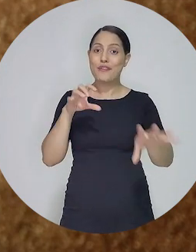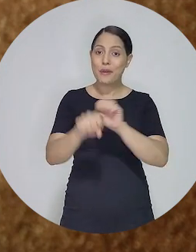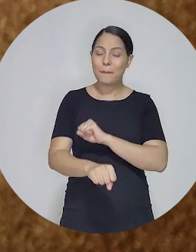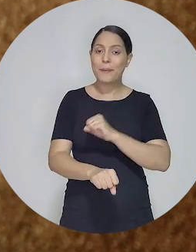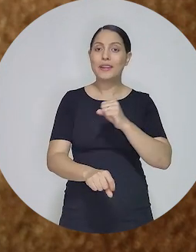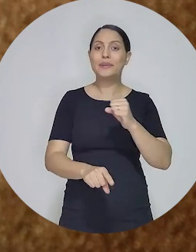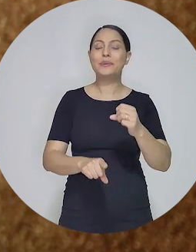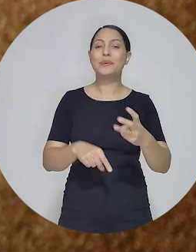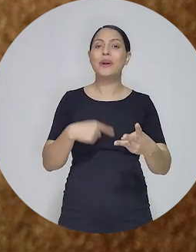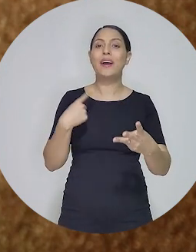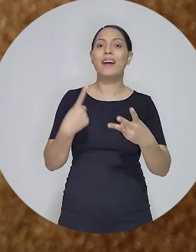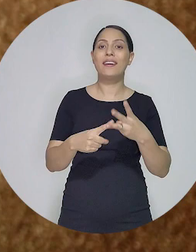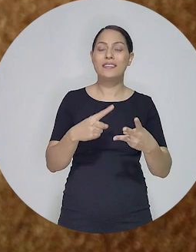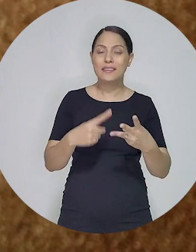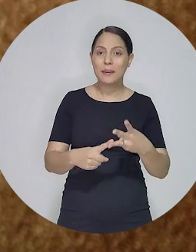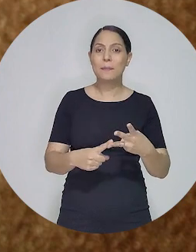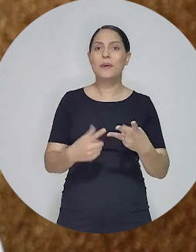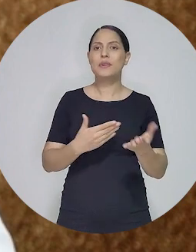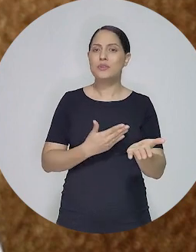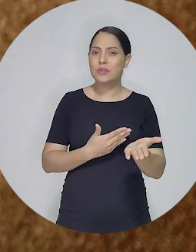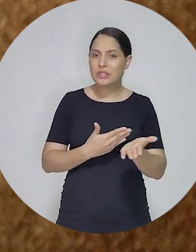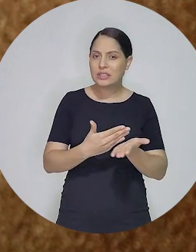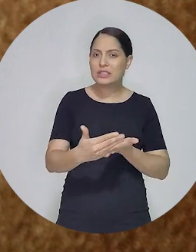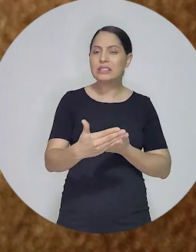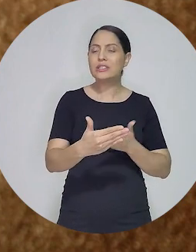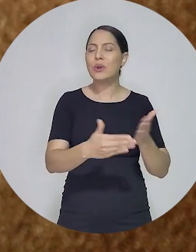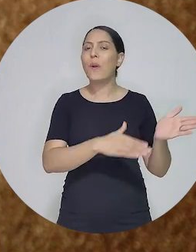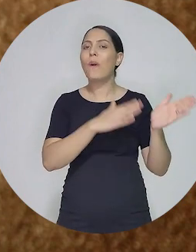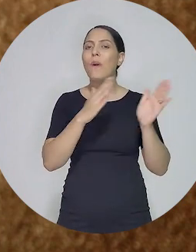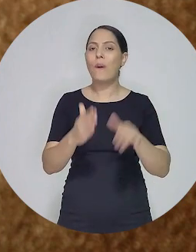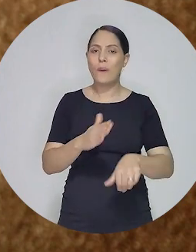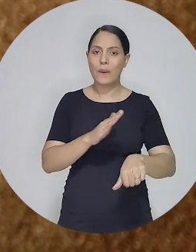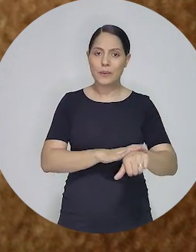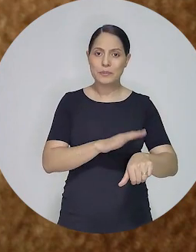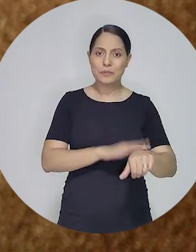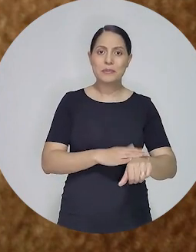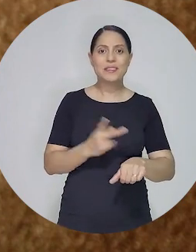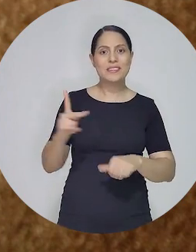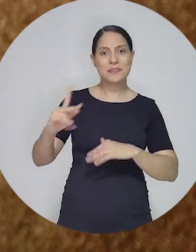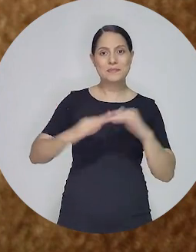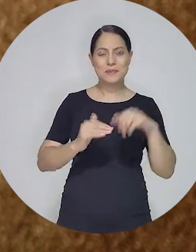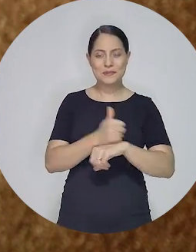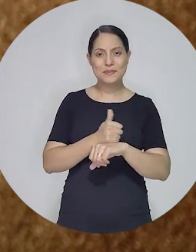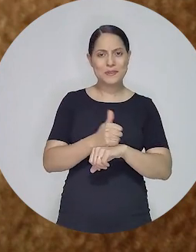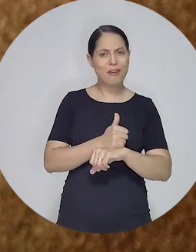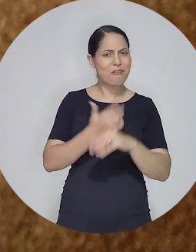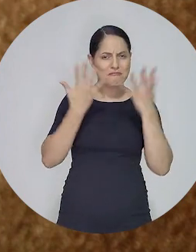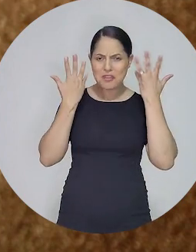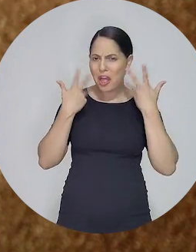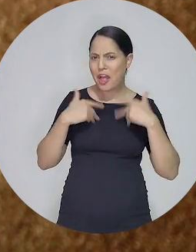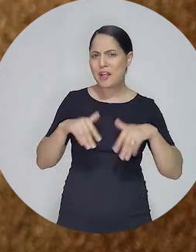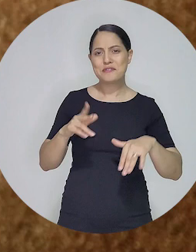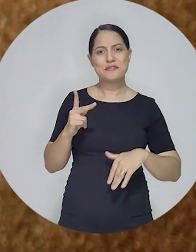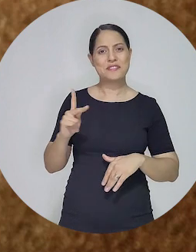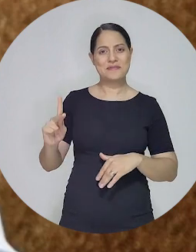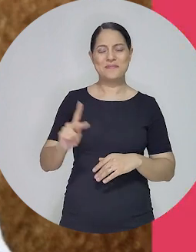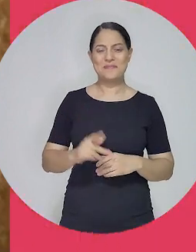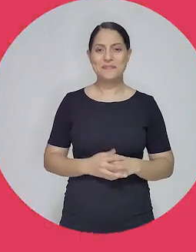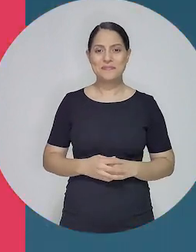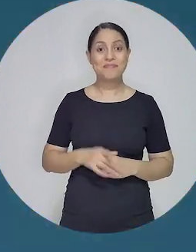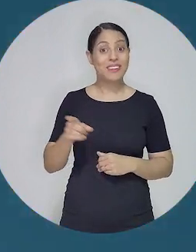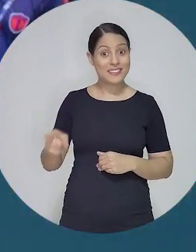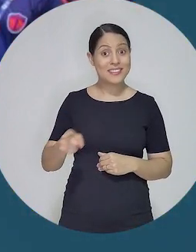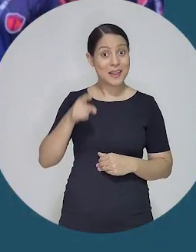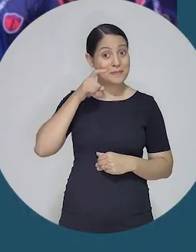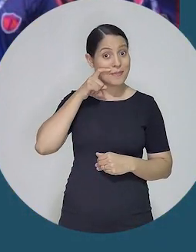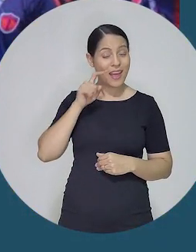indo para a formatura, indo já na saída do colégio para iniciar um outro processo, que era o processo dele profissional, que se tornou